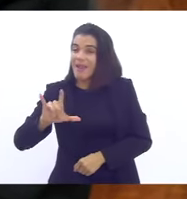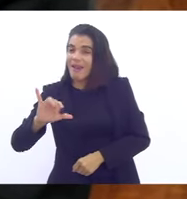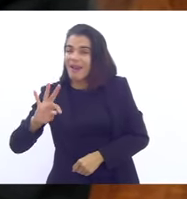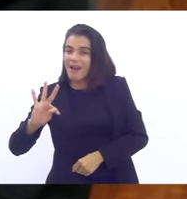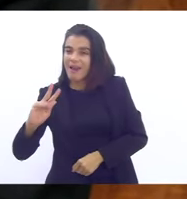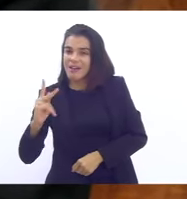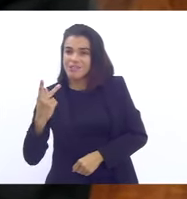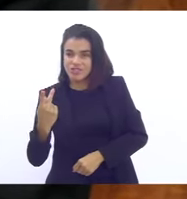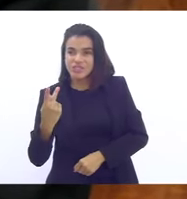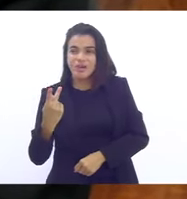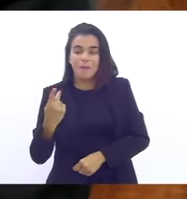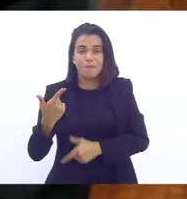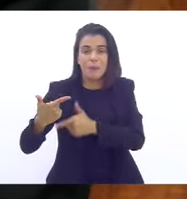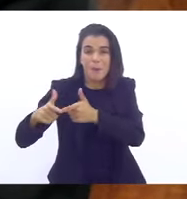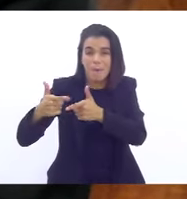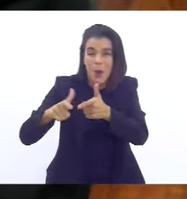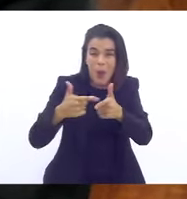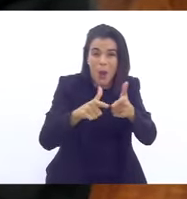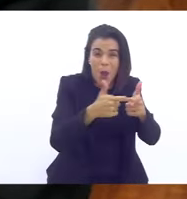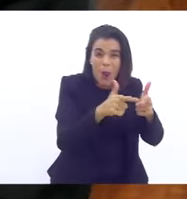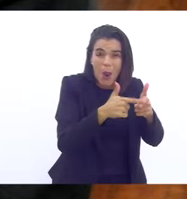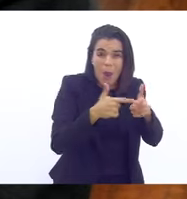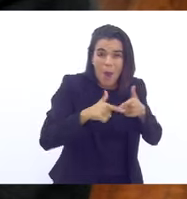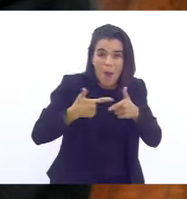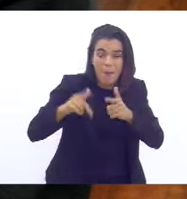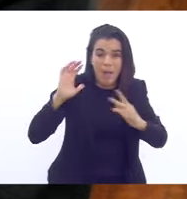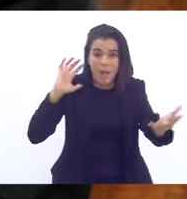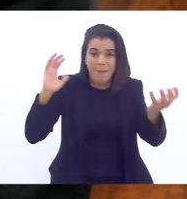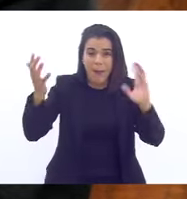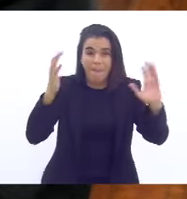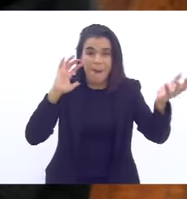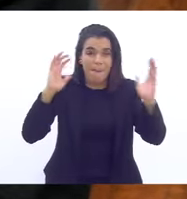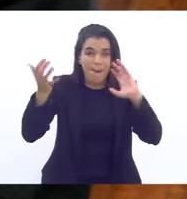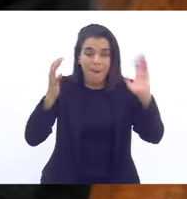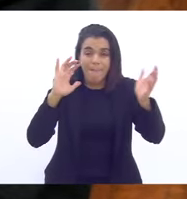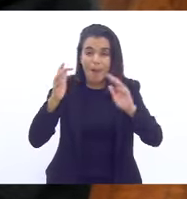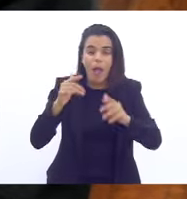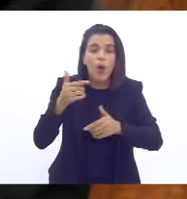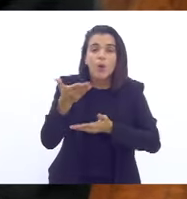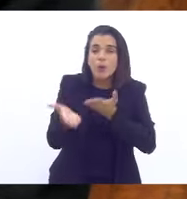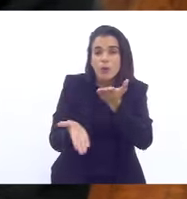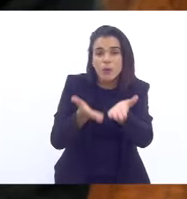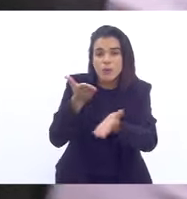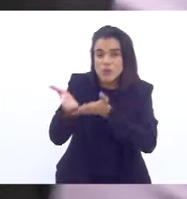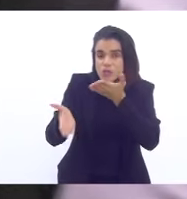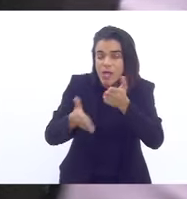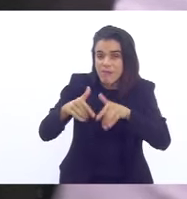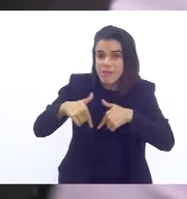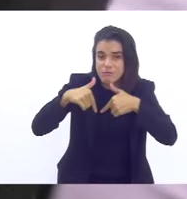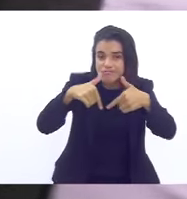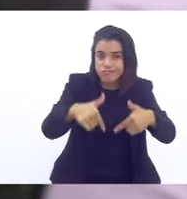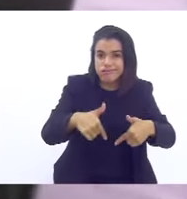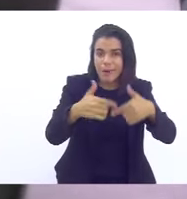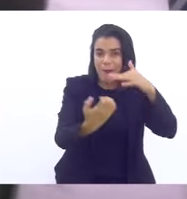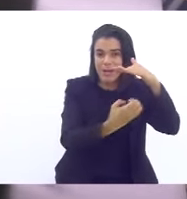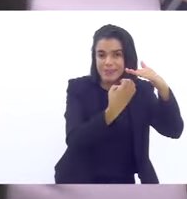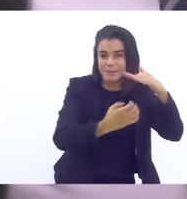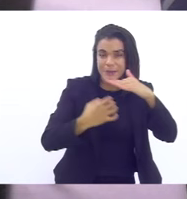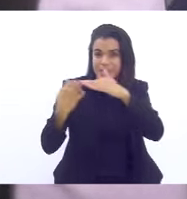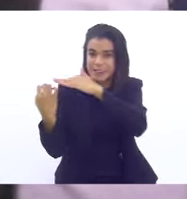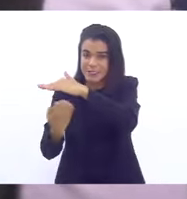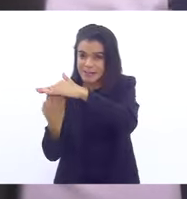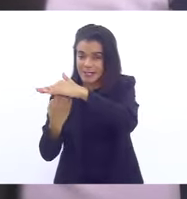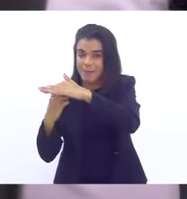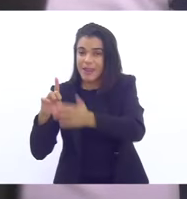independente do grau dos problemas atmosféricos que o nosso estado vem sofrendo e o serviço prestado por essas distribuidoras de energia,